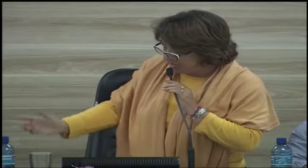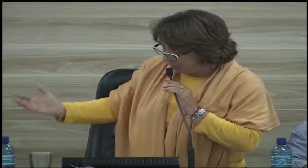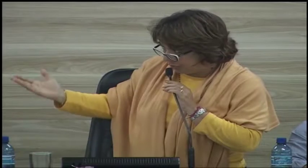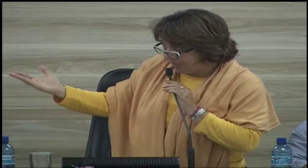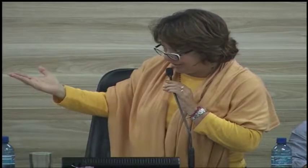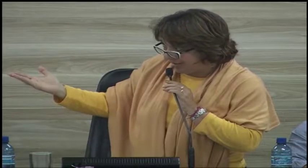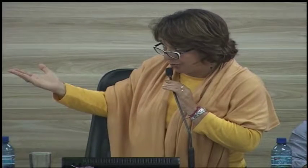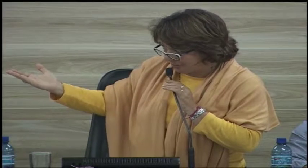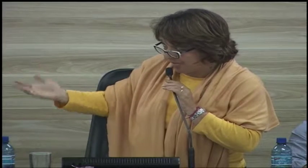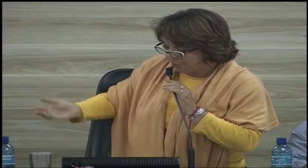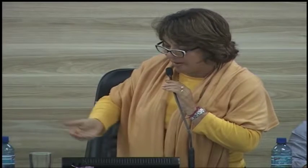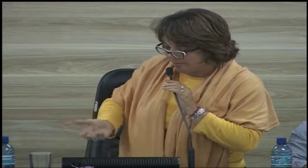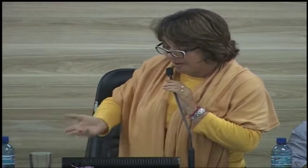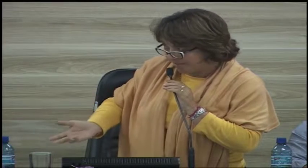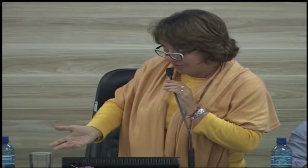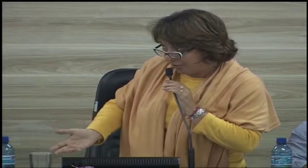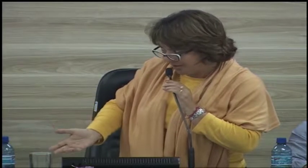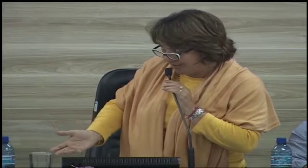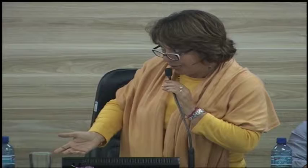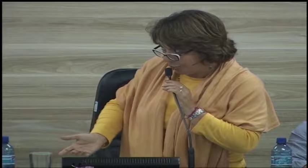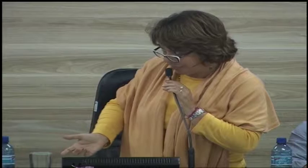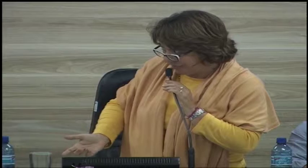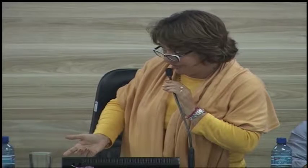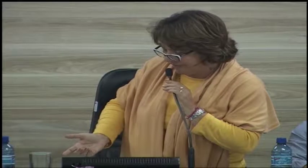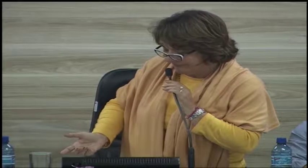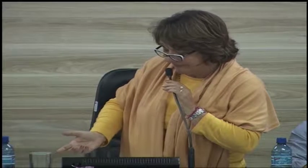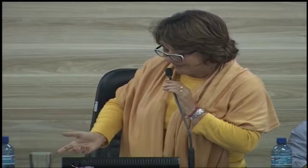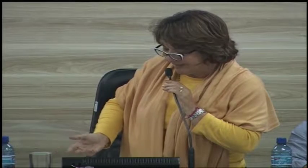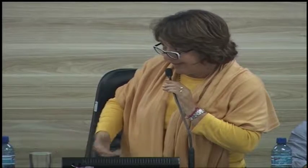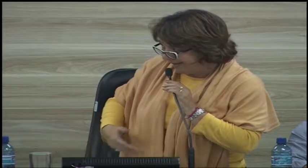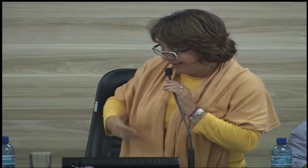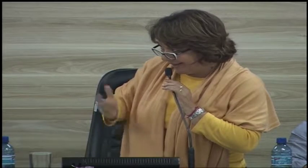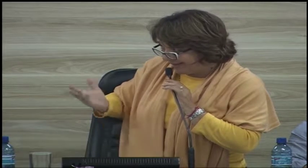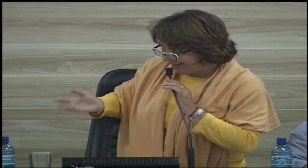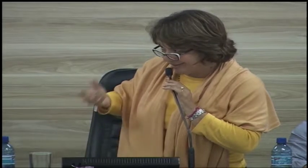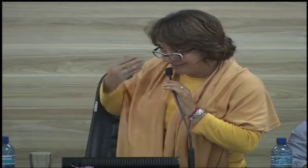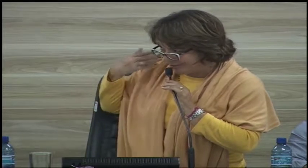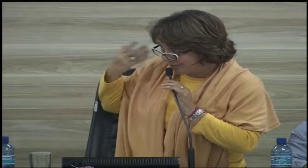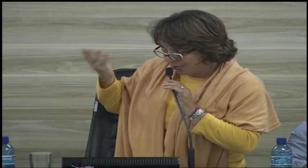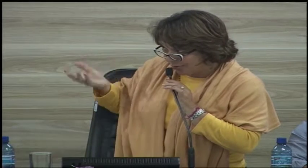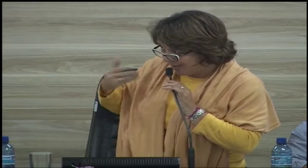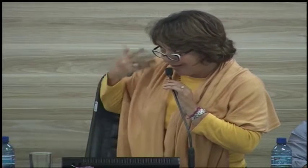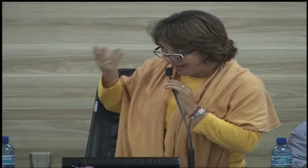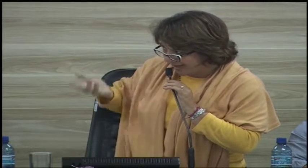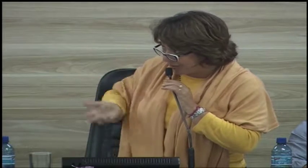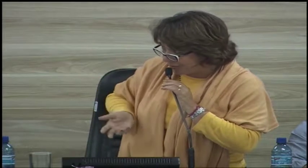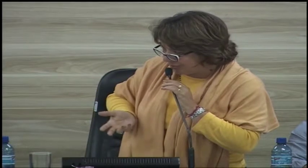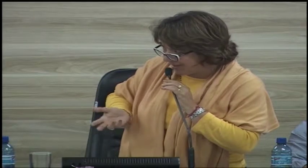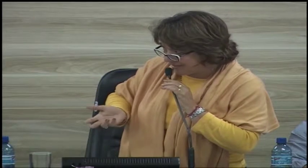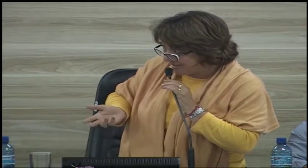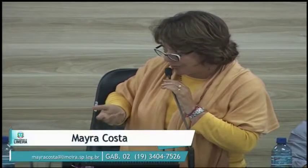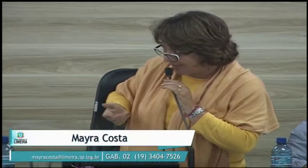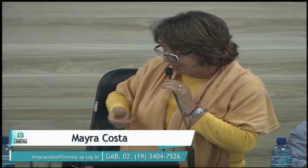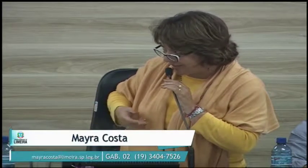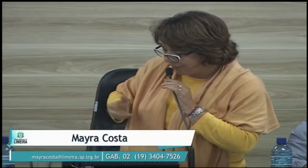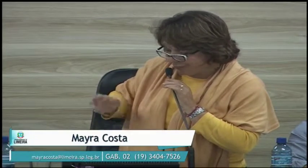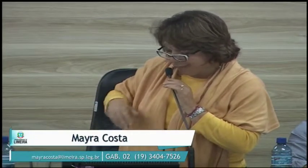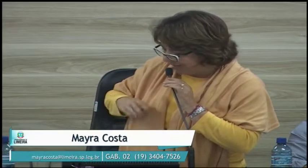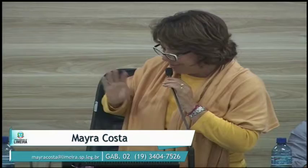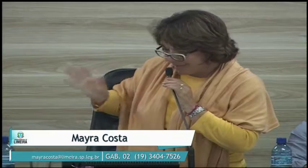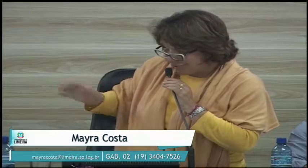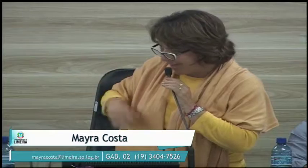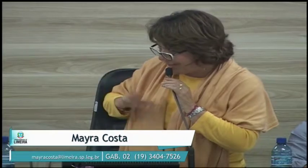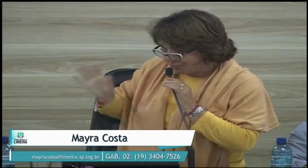na questão de 82, seu pai, minha mãe tem 89, né? E ela tem só a questão do déficit